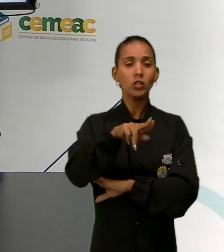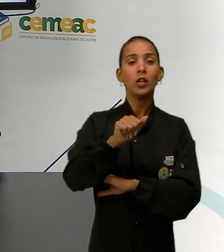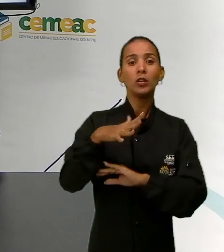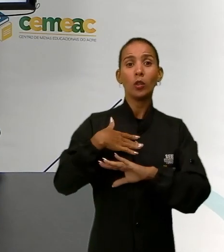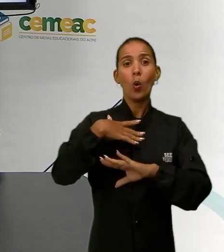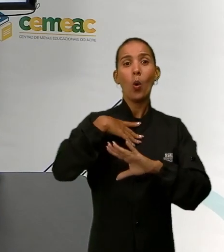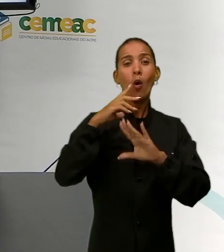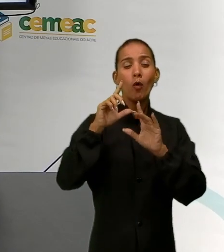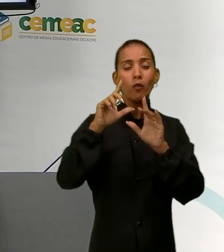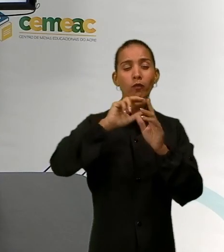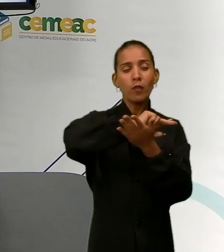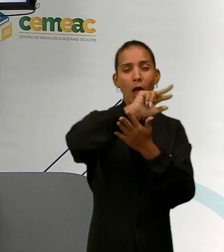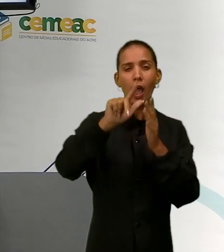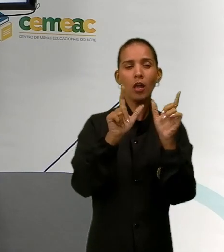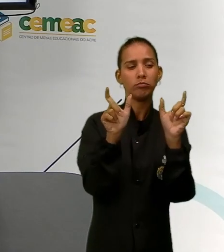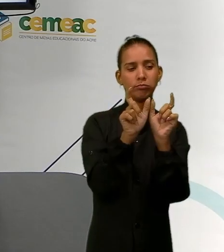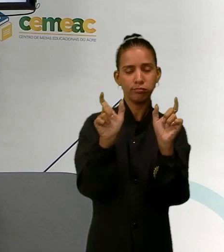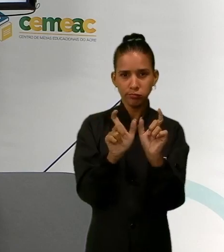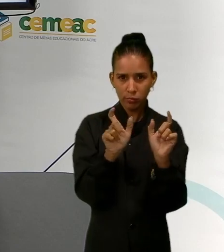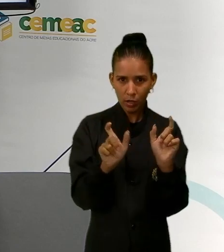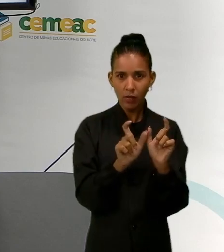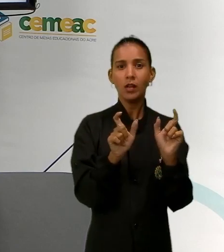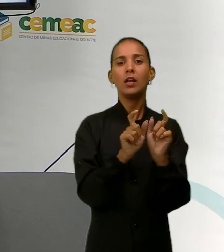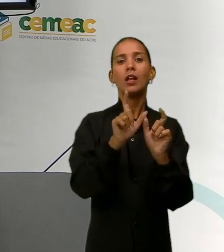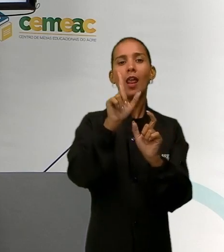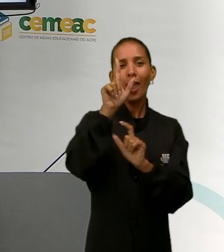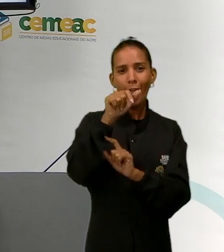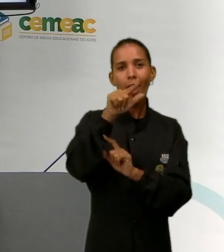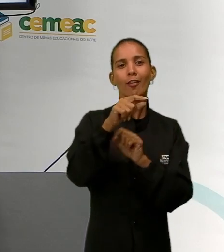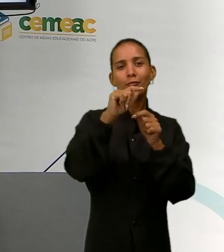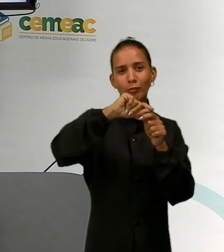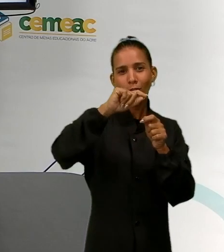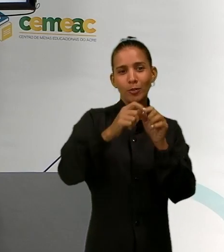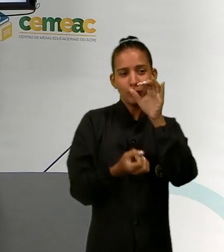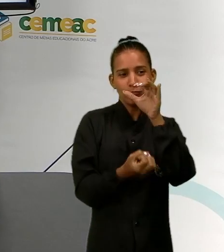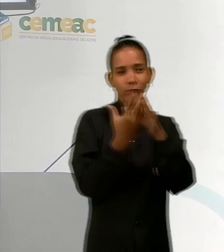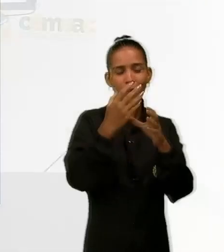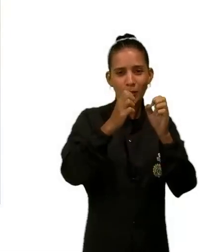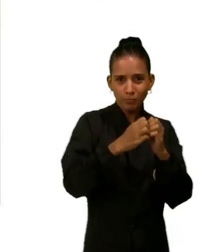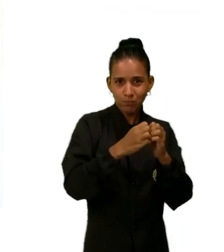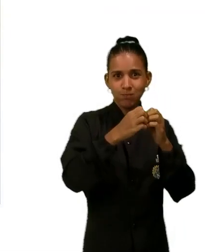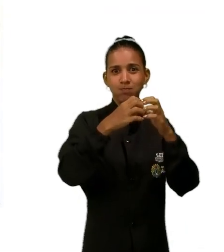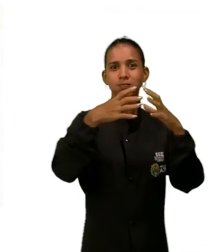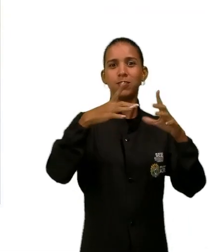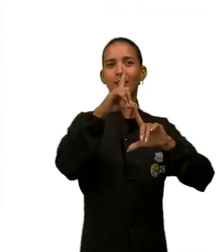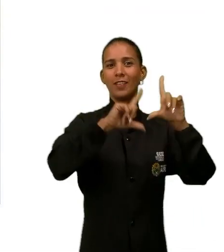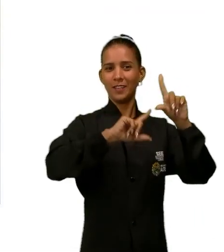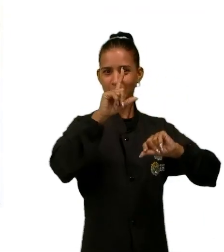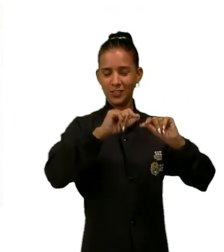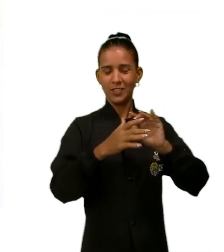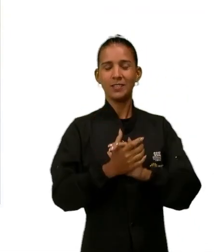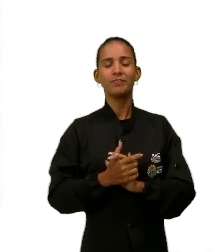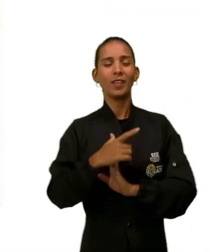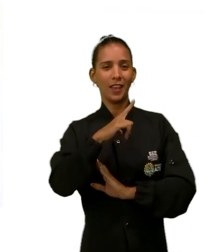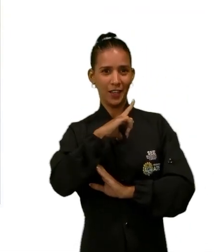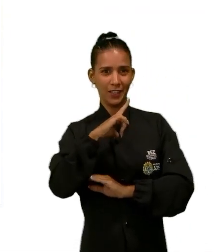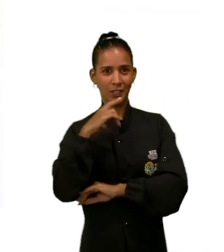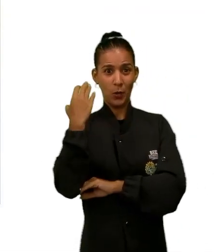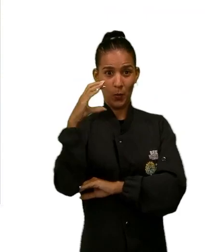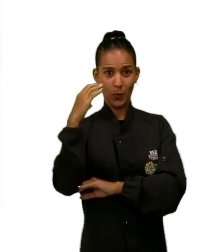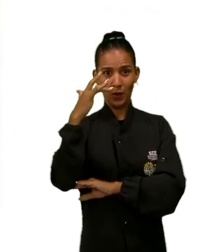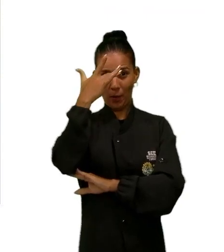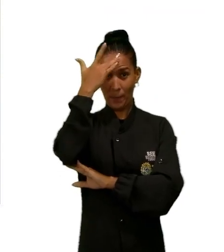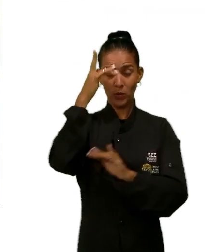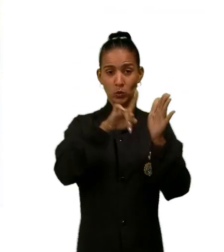o nosso organismo veio ali da explosão das estrelas. A gente tem aqui um cientista muito famoso chamado Carl